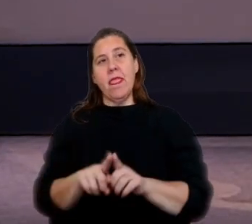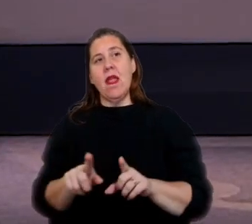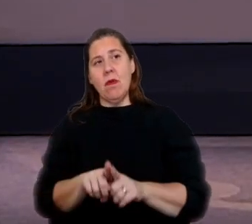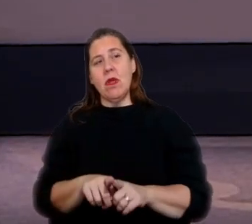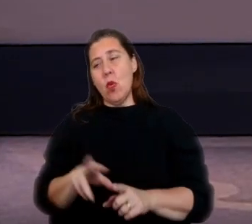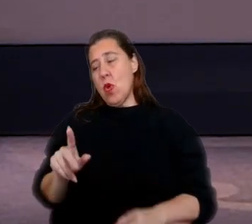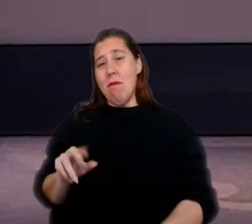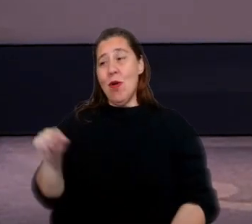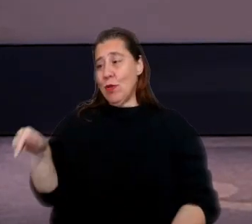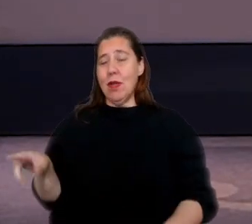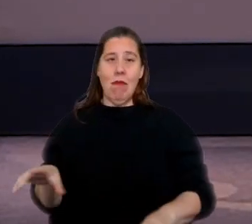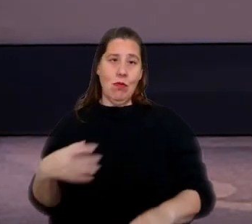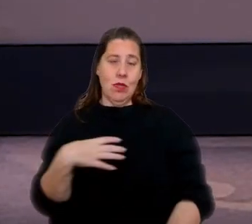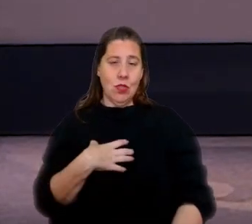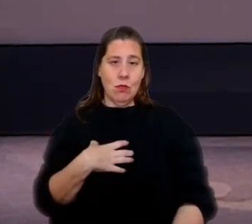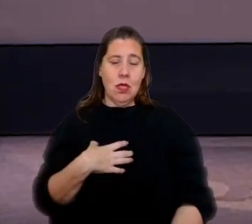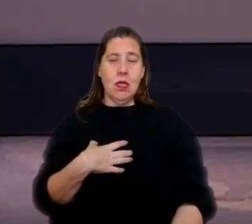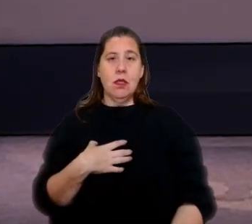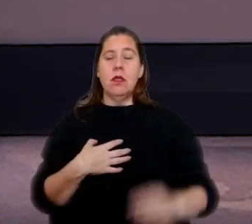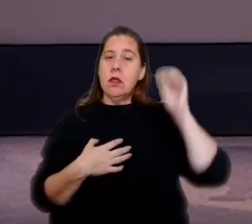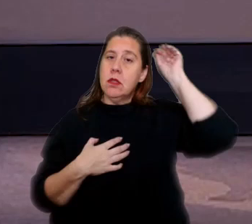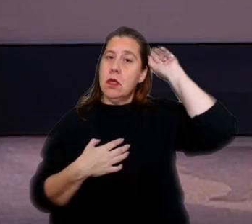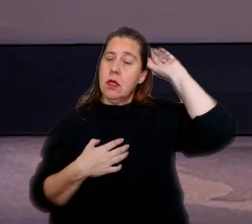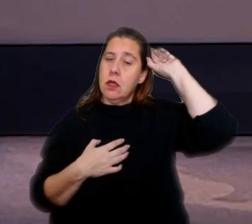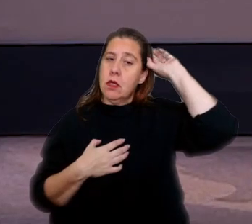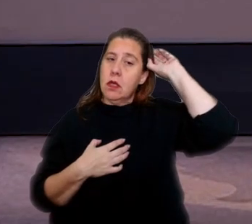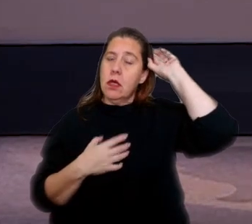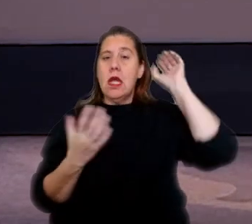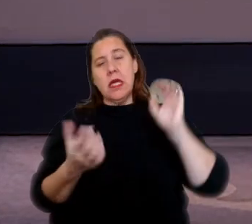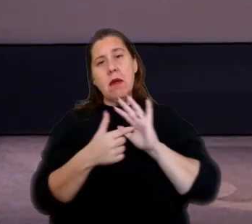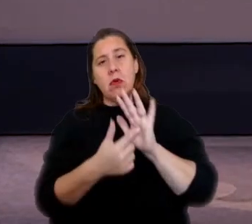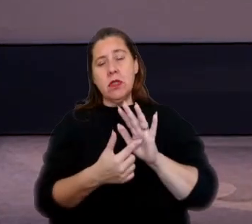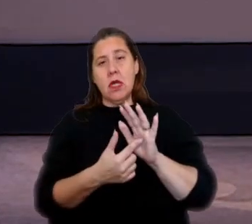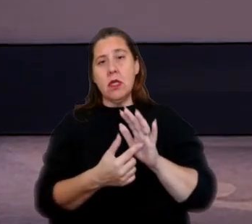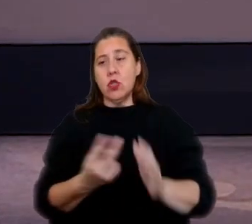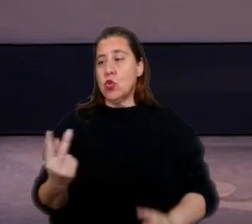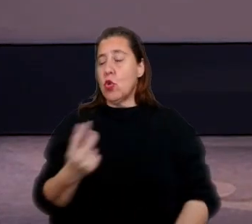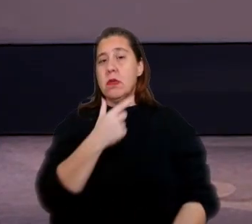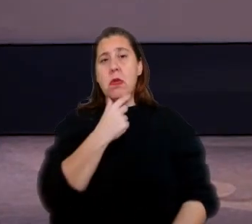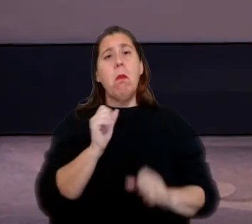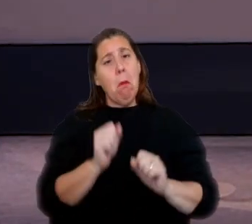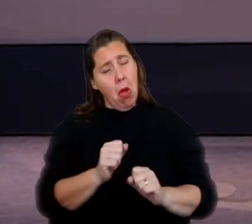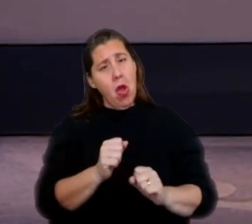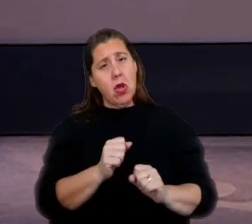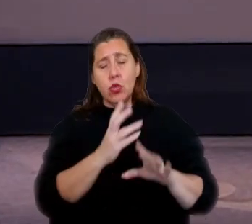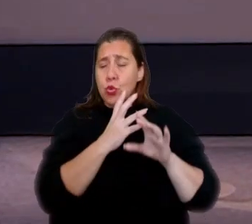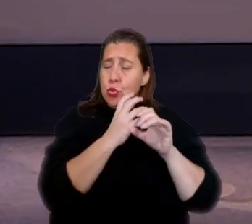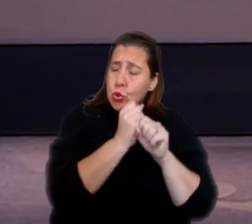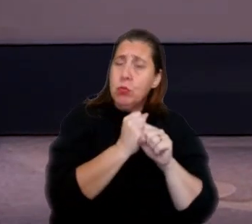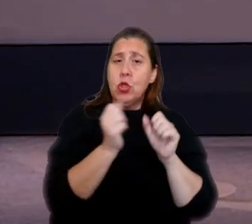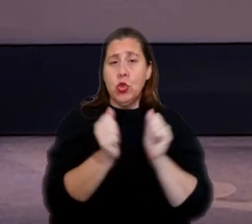ser um certo irmão para ele, né? Então, acho que ele está querendo mostrar que os meninos podem dormir junto,